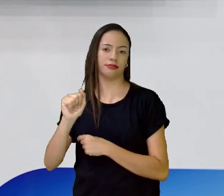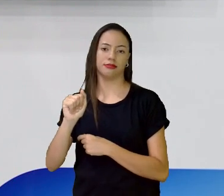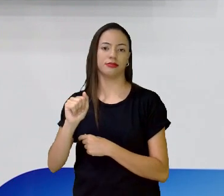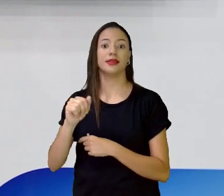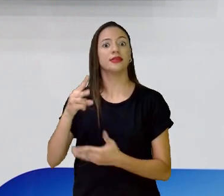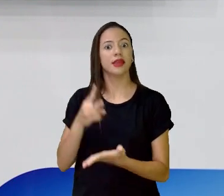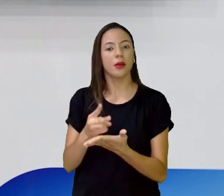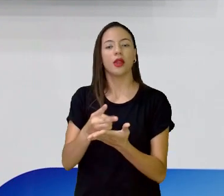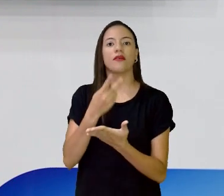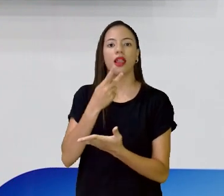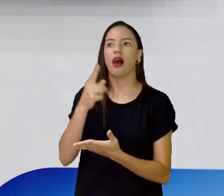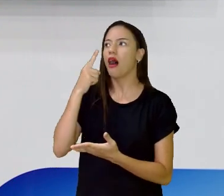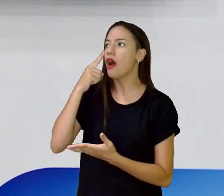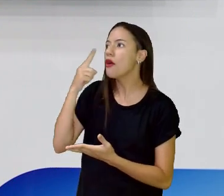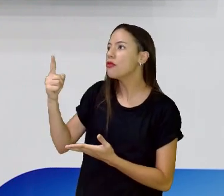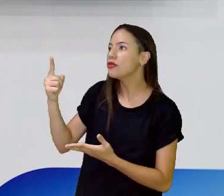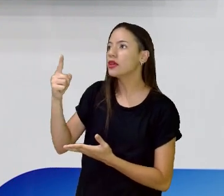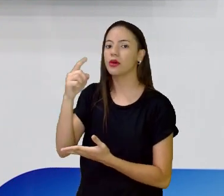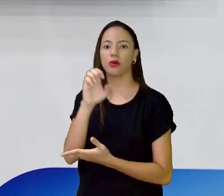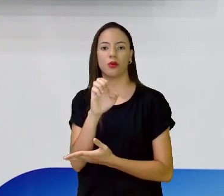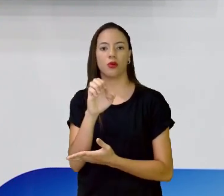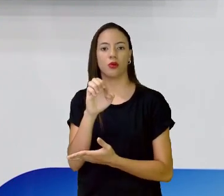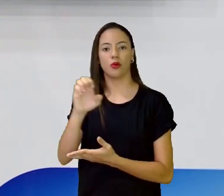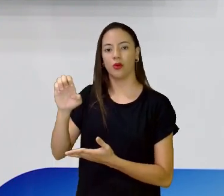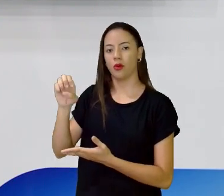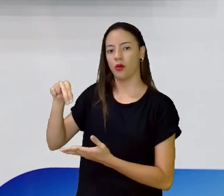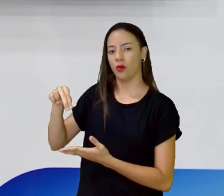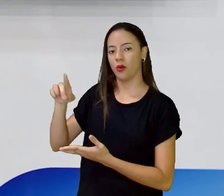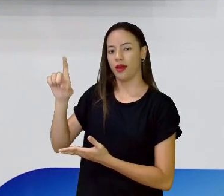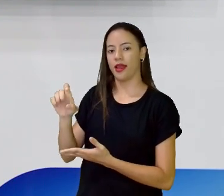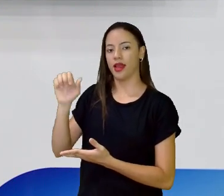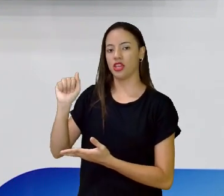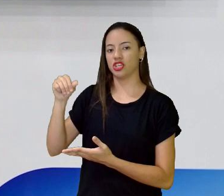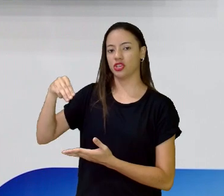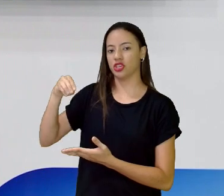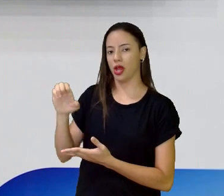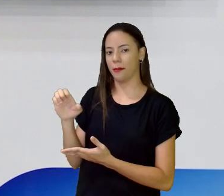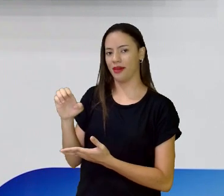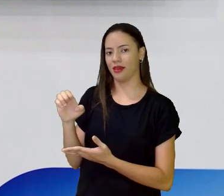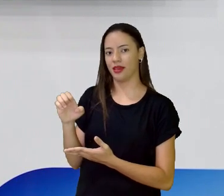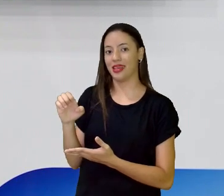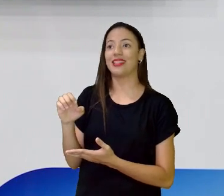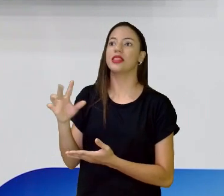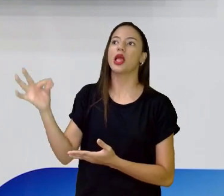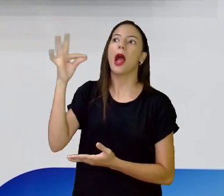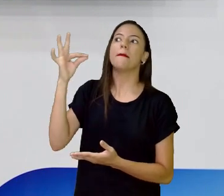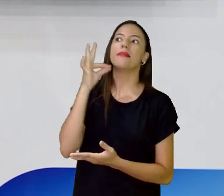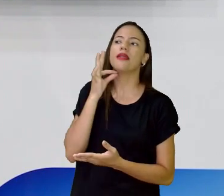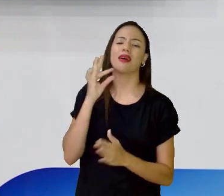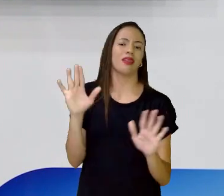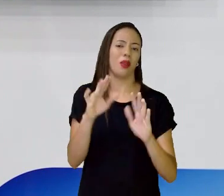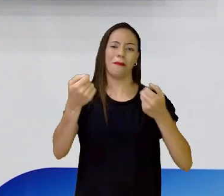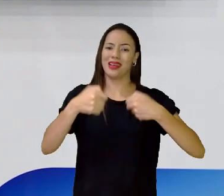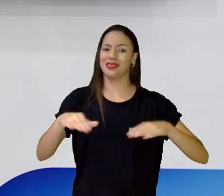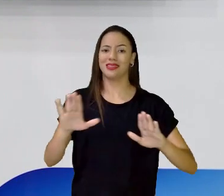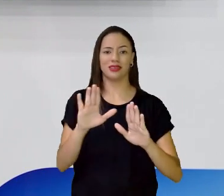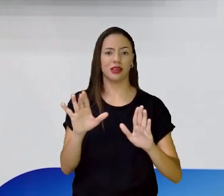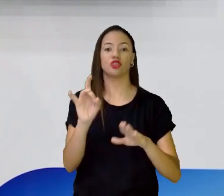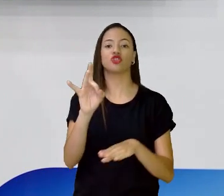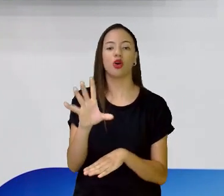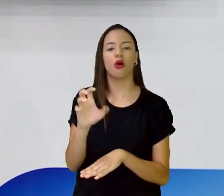eu vi um enxame. Enxame é de abelhas. Você não precisa dizer que viu um enxame de abelhas. Entenderam?